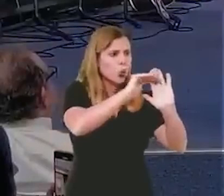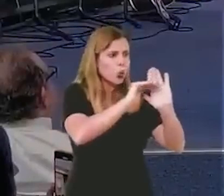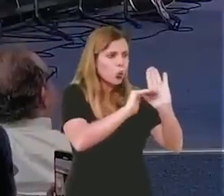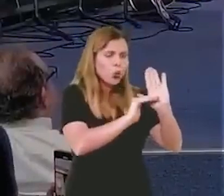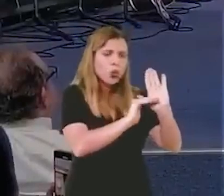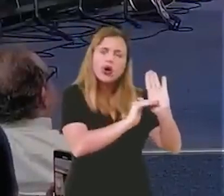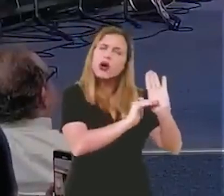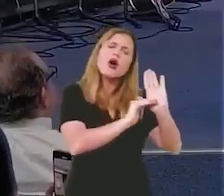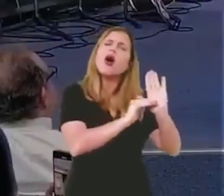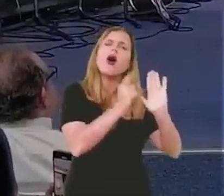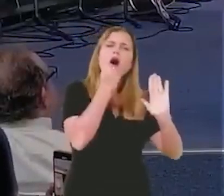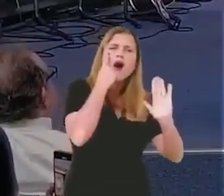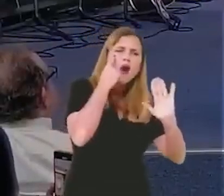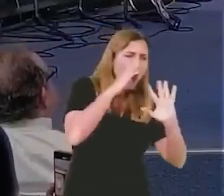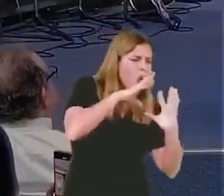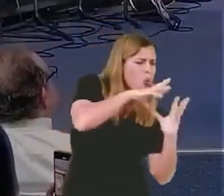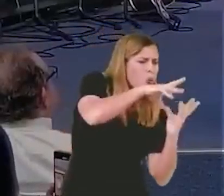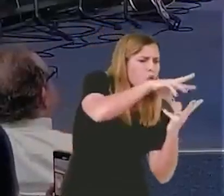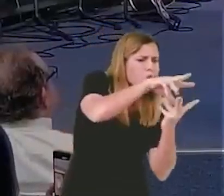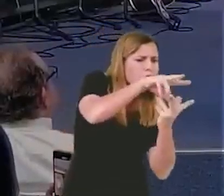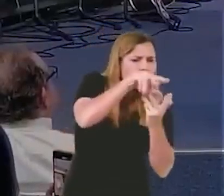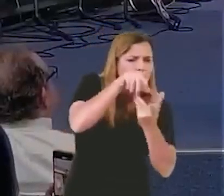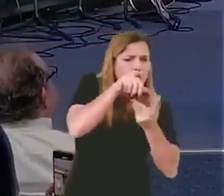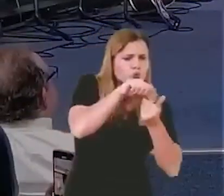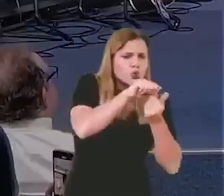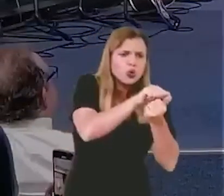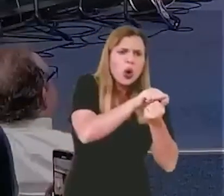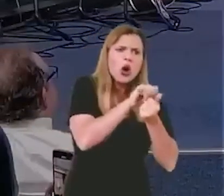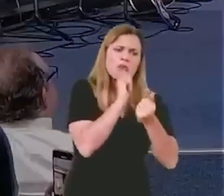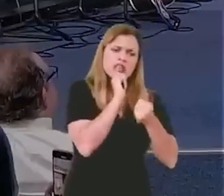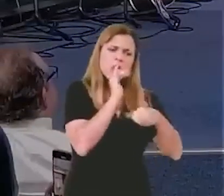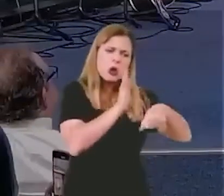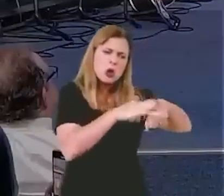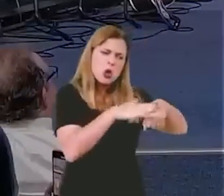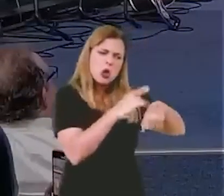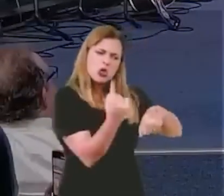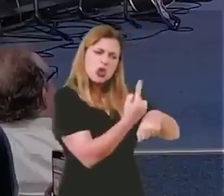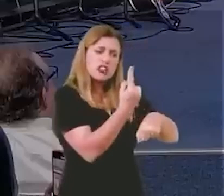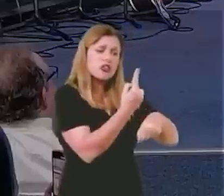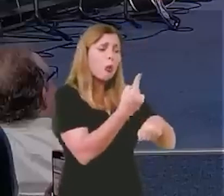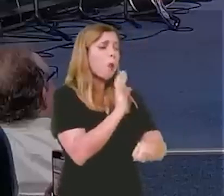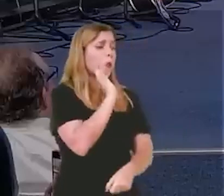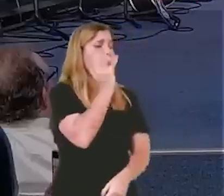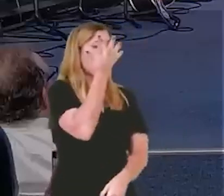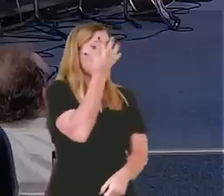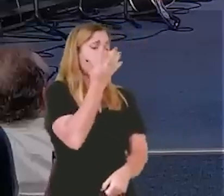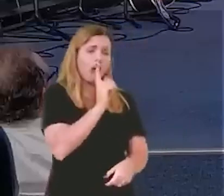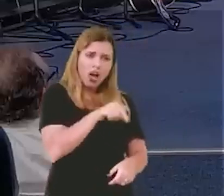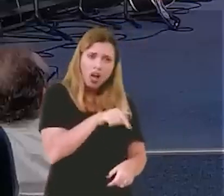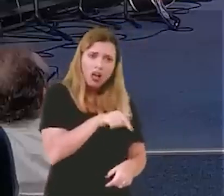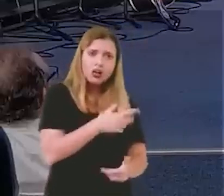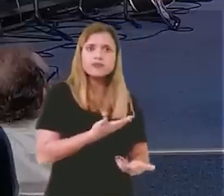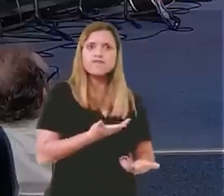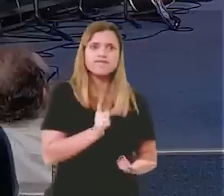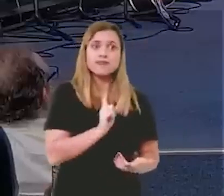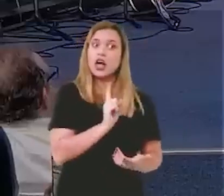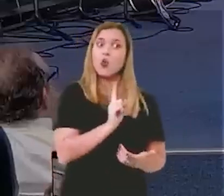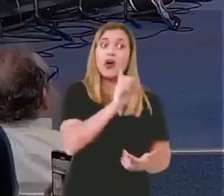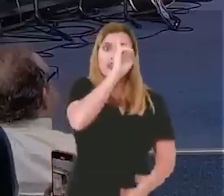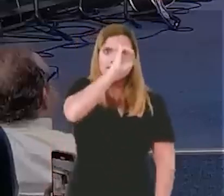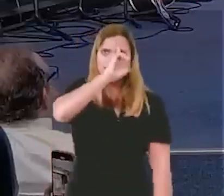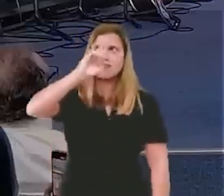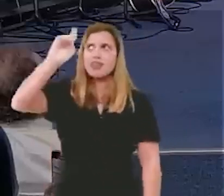Não, o mundo não gerou a si mesmo, ele não surgiu espontaneamente, ele foi chamado à